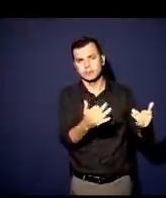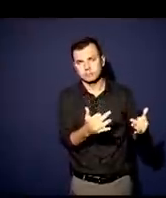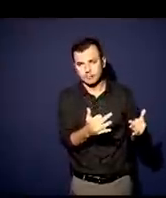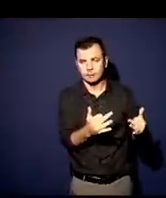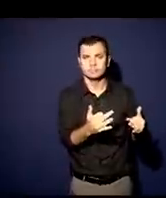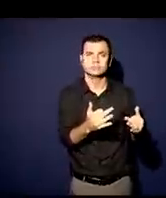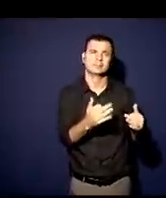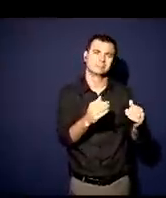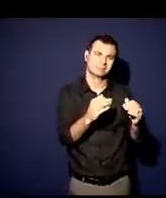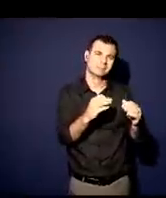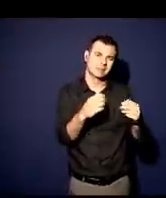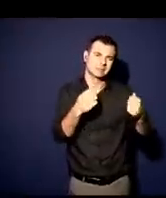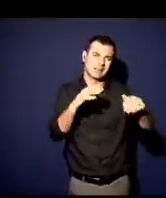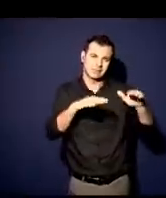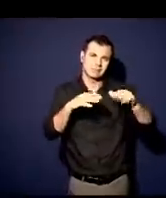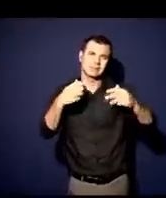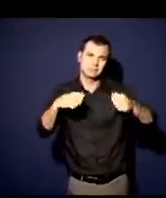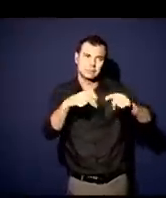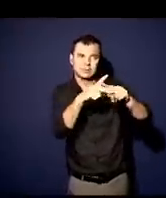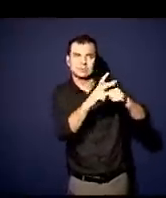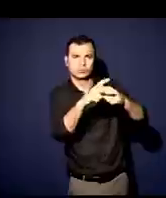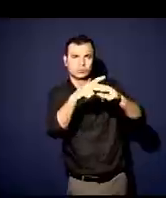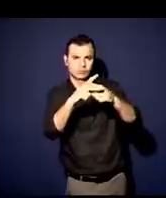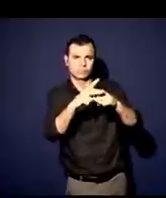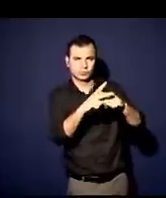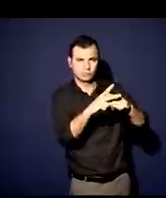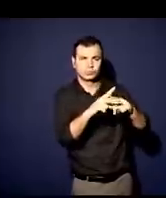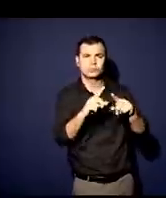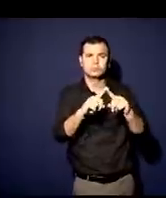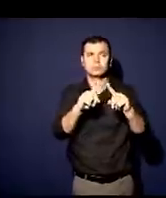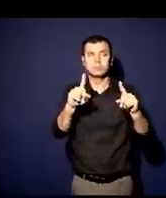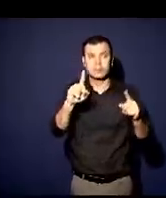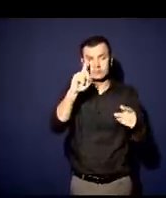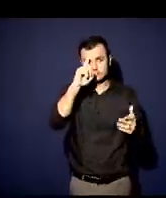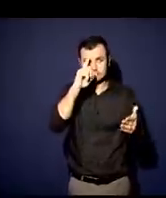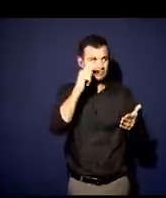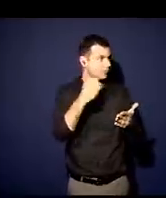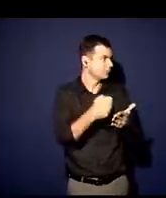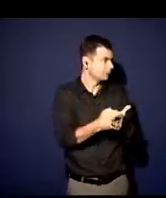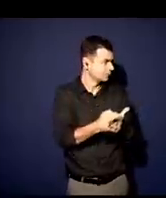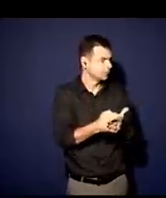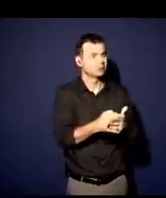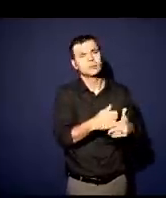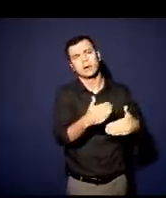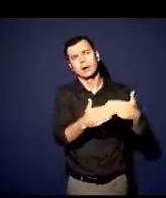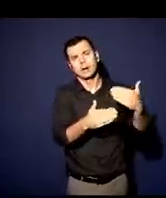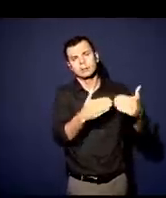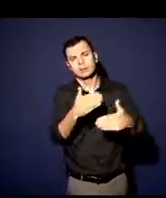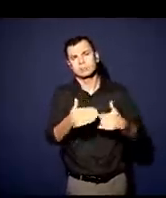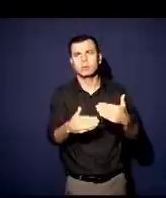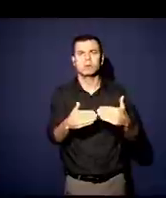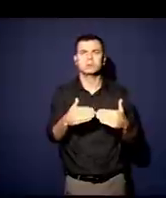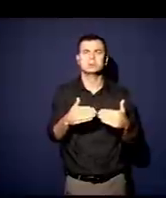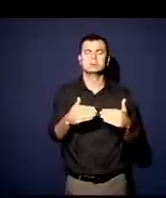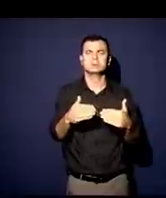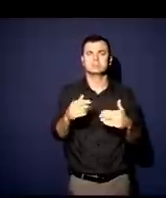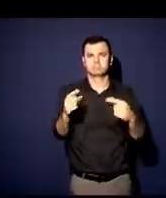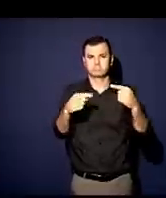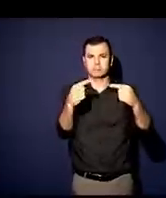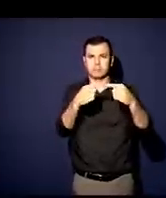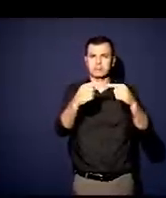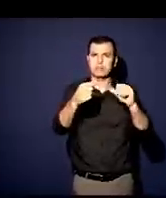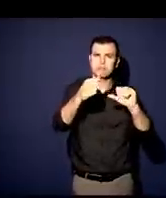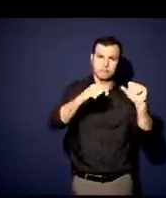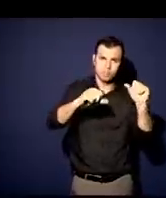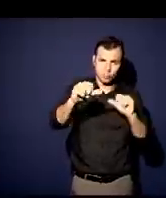daquele jeito, que sempre tem as escapadinhas, mas definir isso, eu acho que deve-se mudar, feito isso, a meta, e